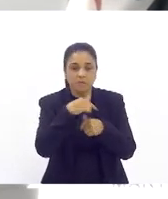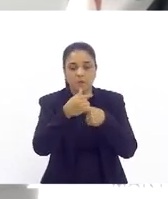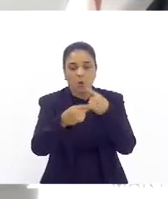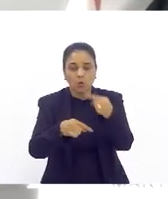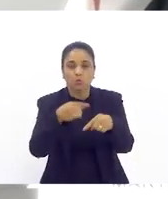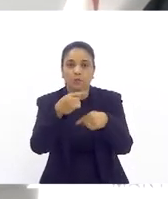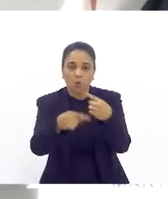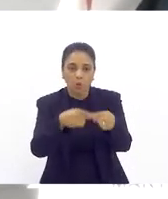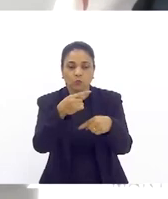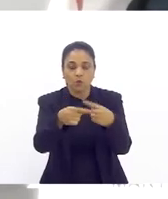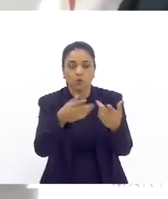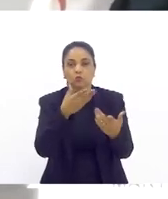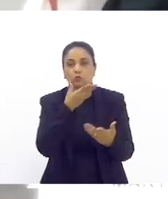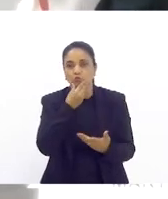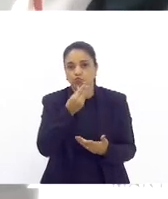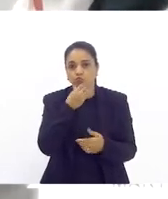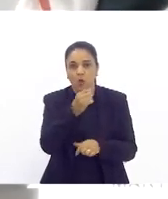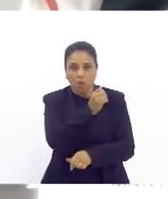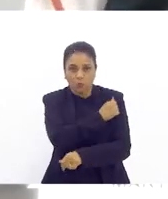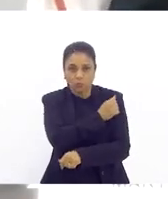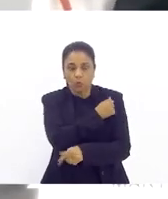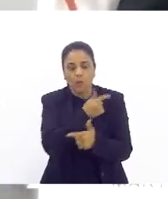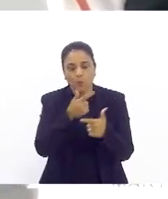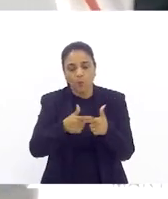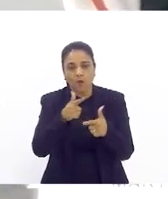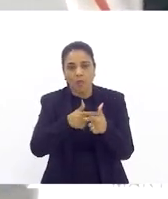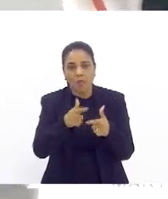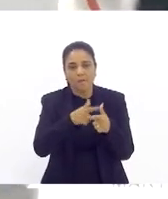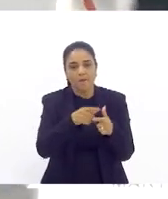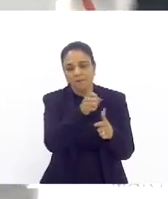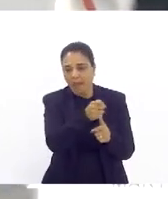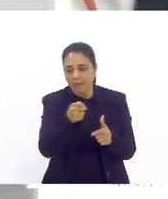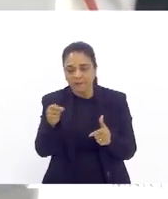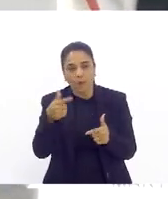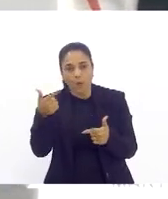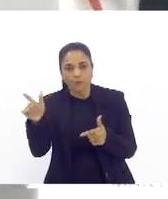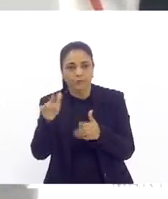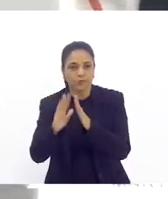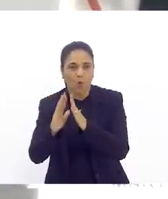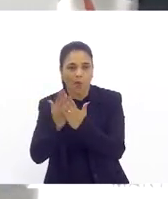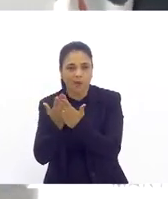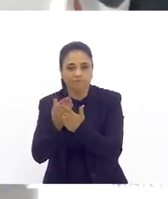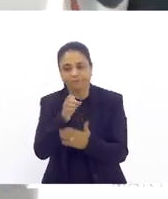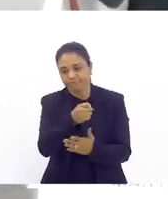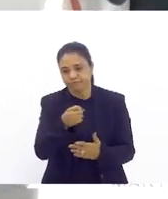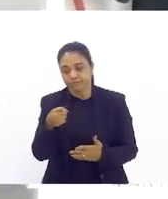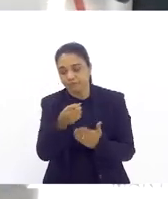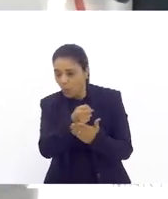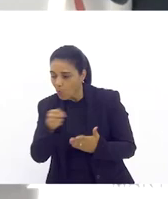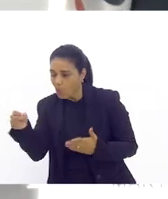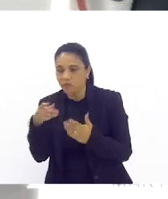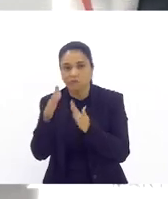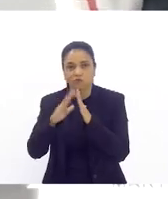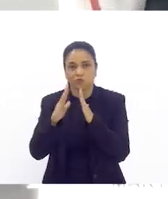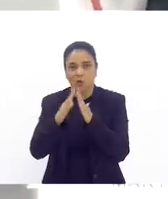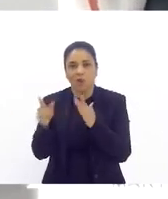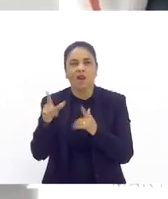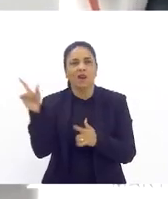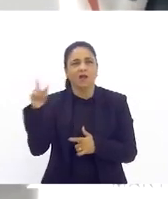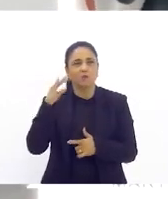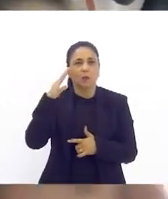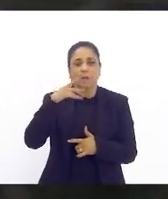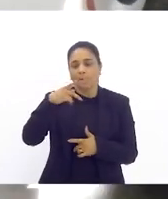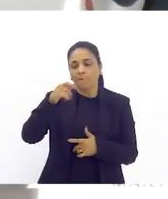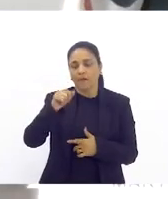aluno vai passando problema pelas escolas Por onde passa inclusive no Paraná teve uma